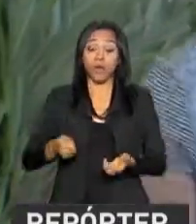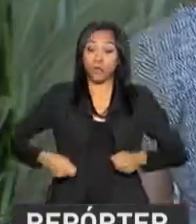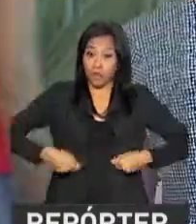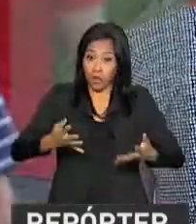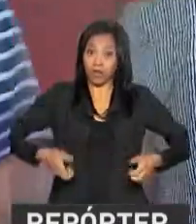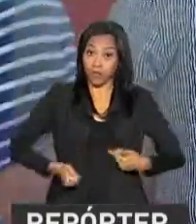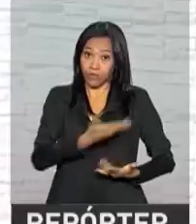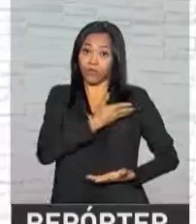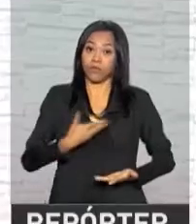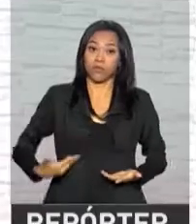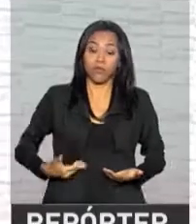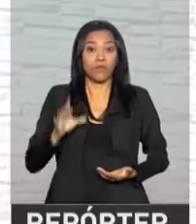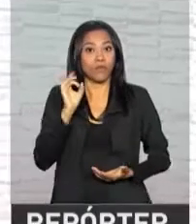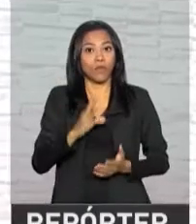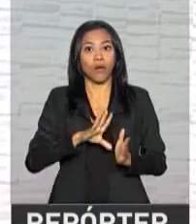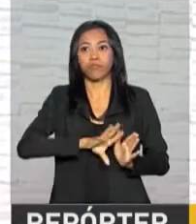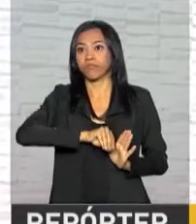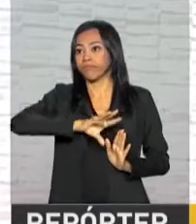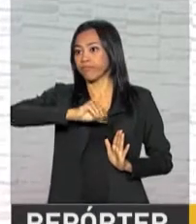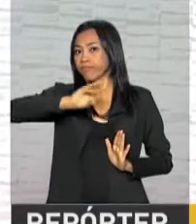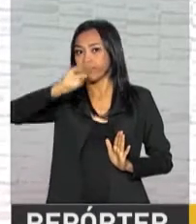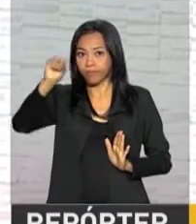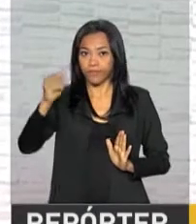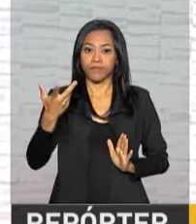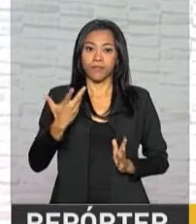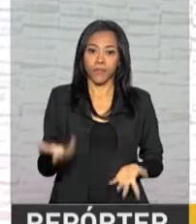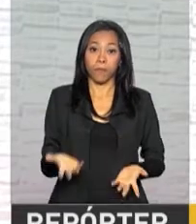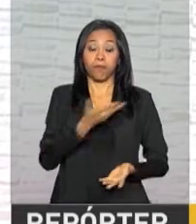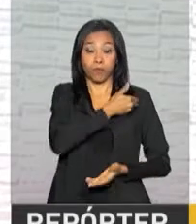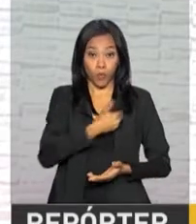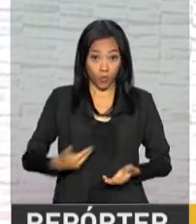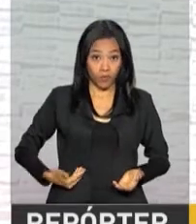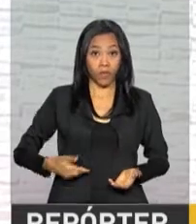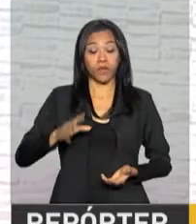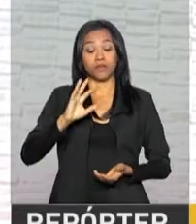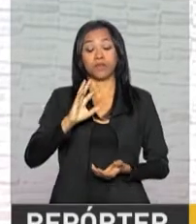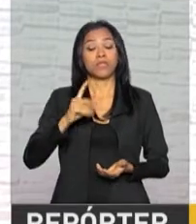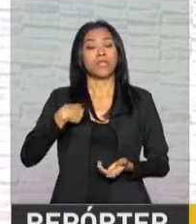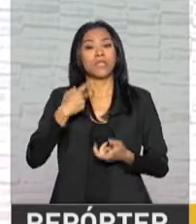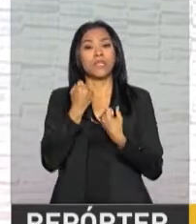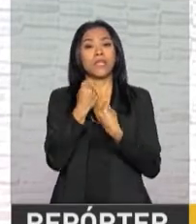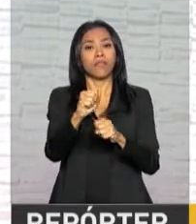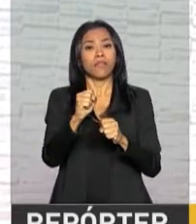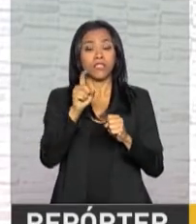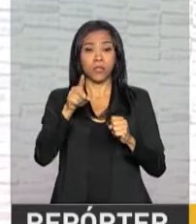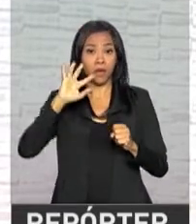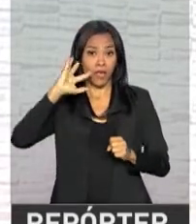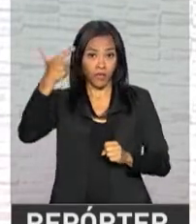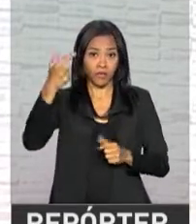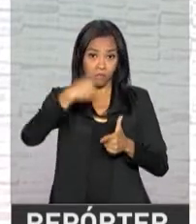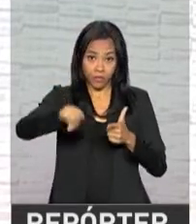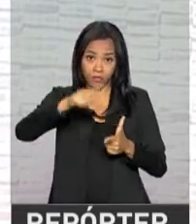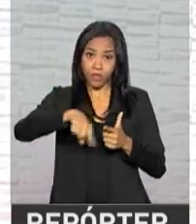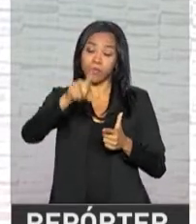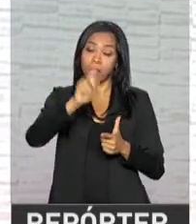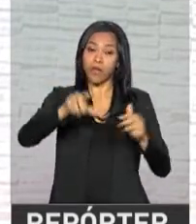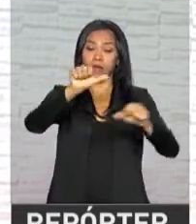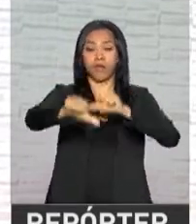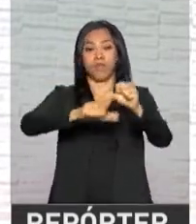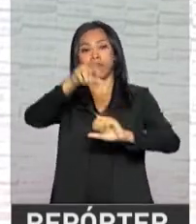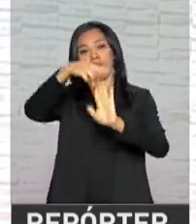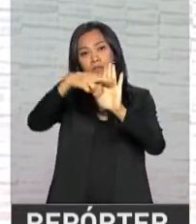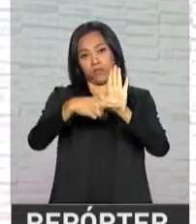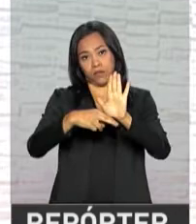só crescem o governo continua defendendo que a saída para reverter essa situação deficitária é a reforma da previdência